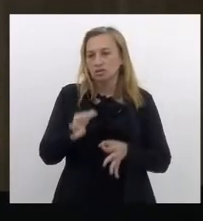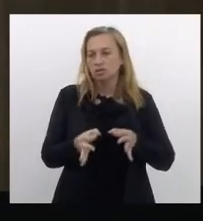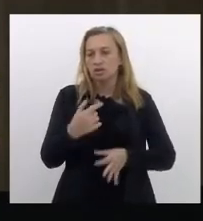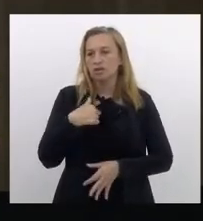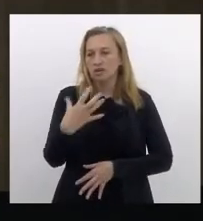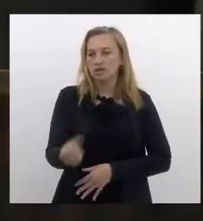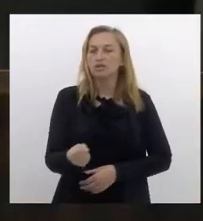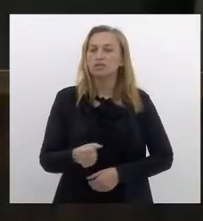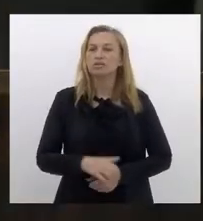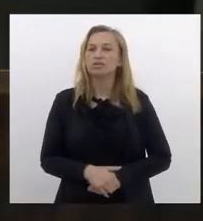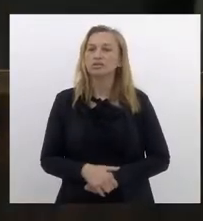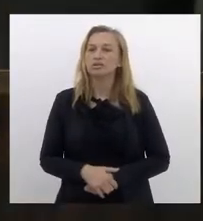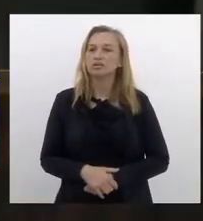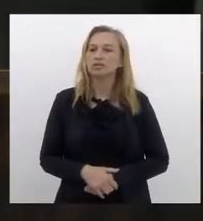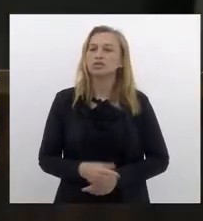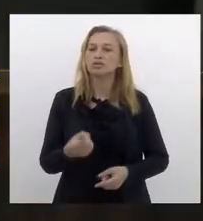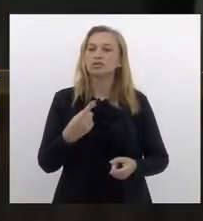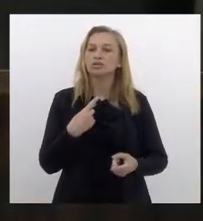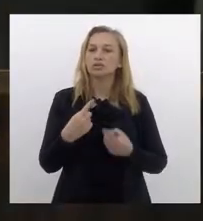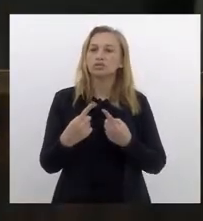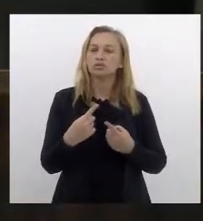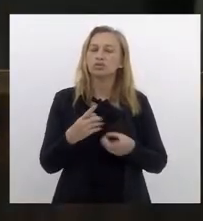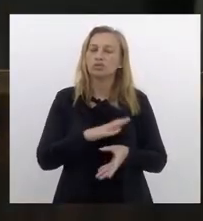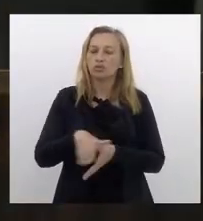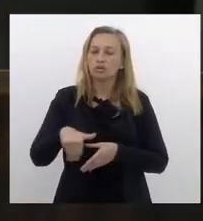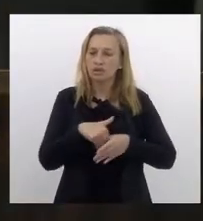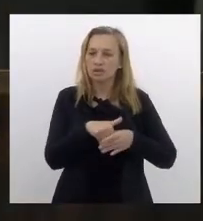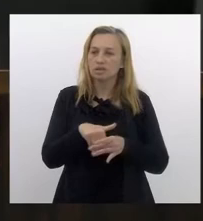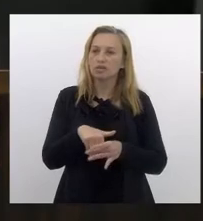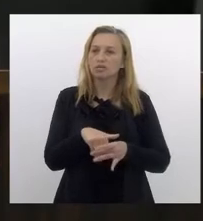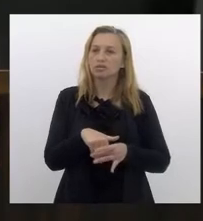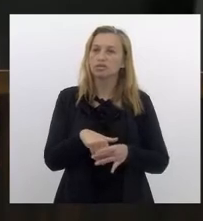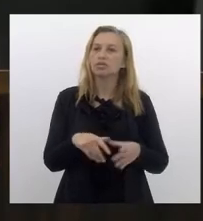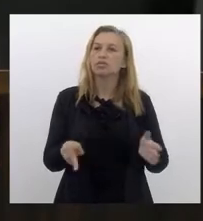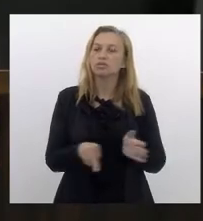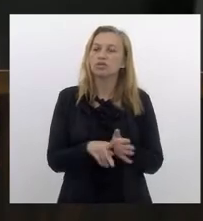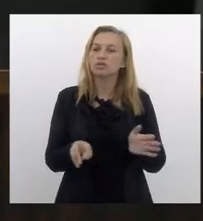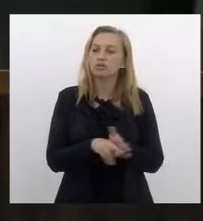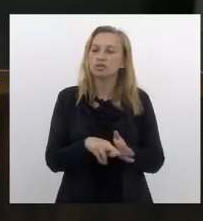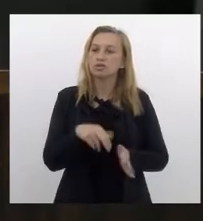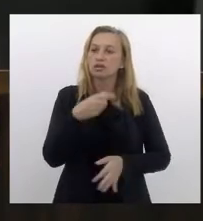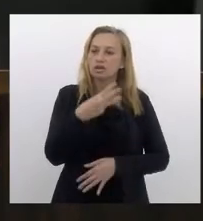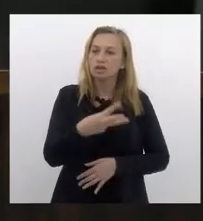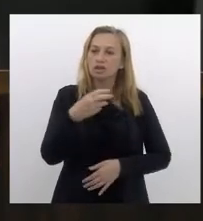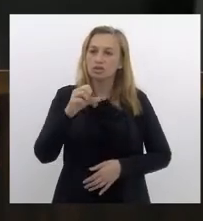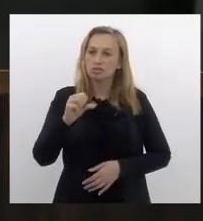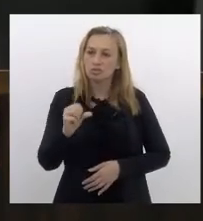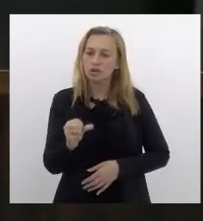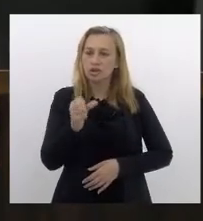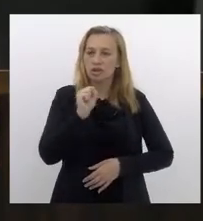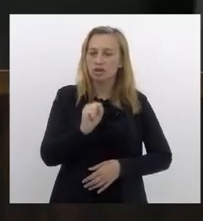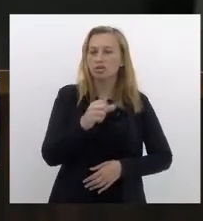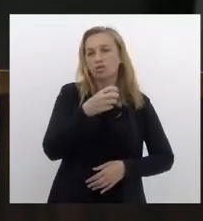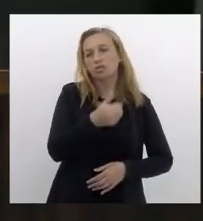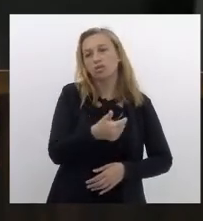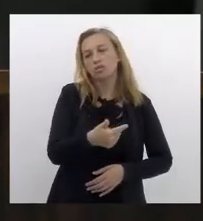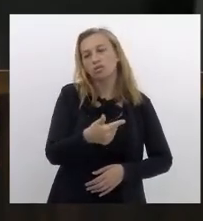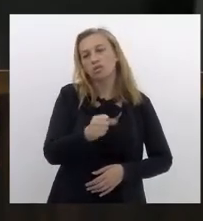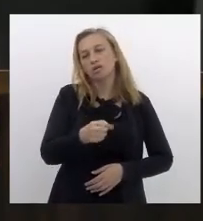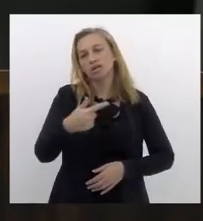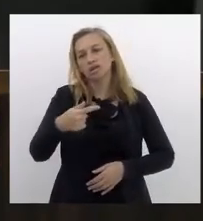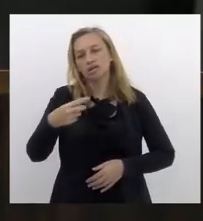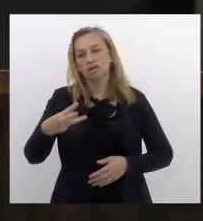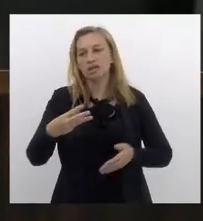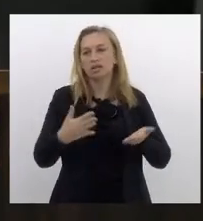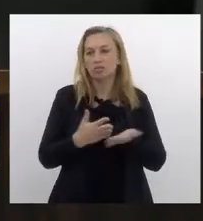Os pareceres emitidos em votação, projeto de resolução 836 e 837, se os que aprovam nesse estão aprovados, vai à promulgação